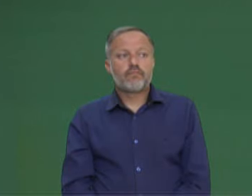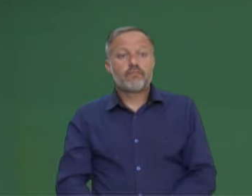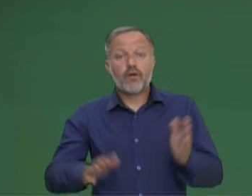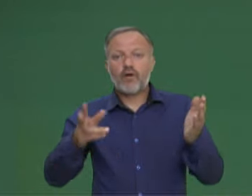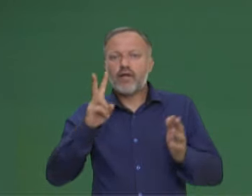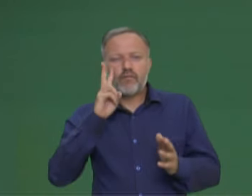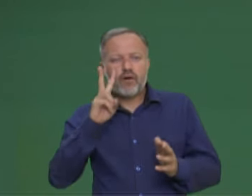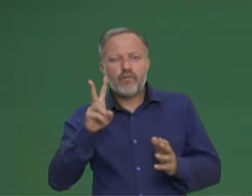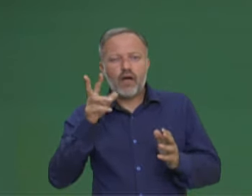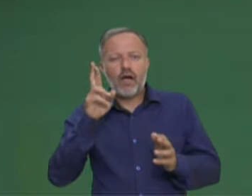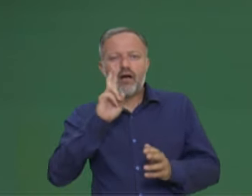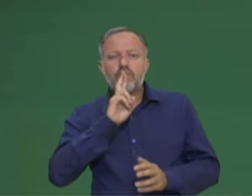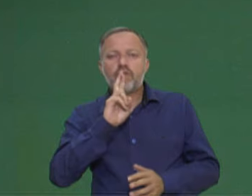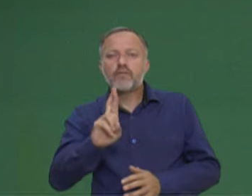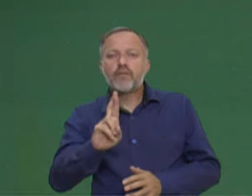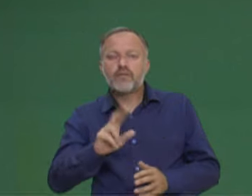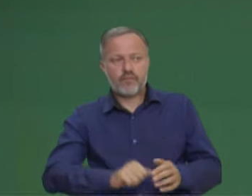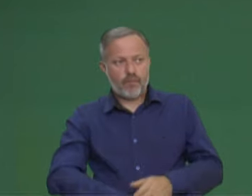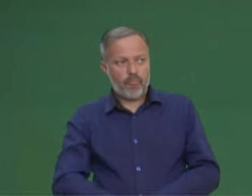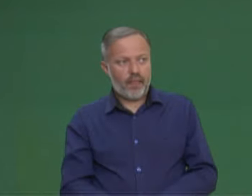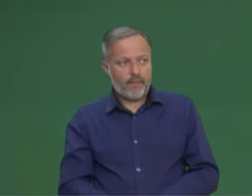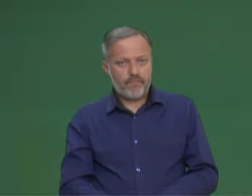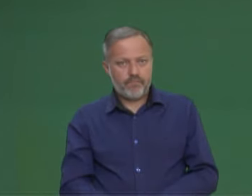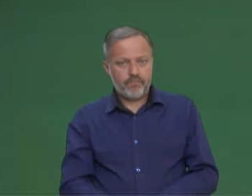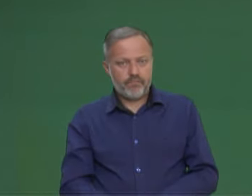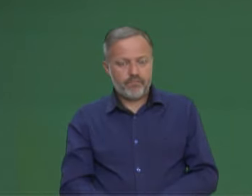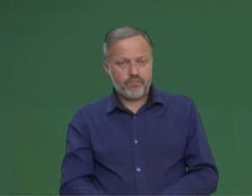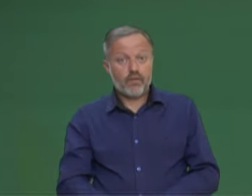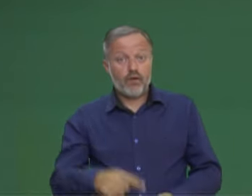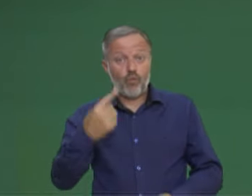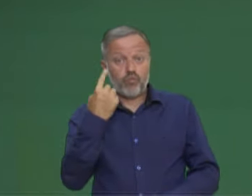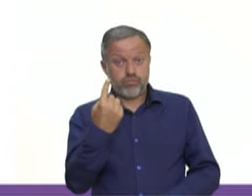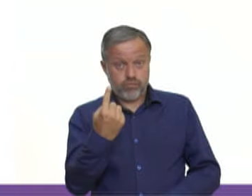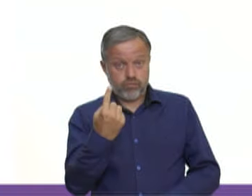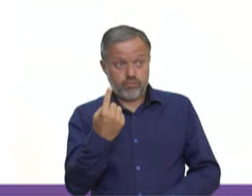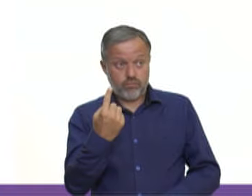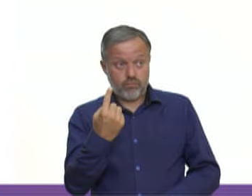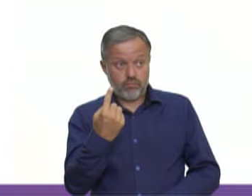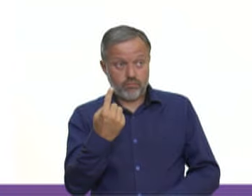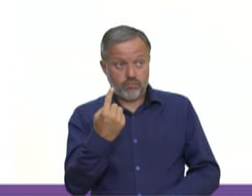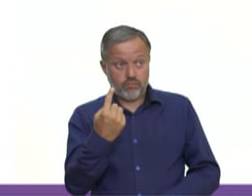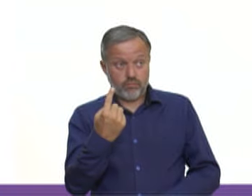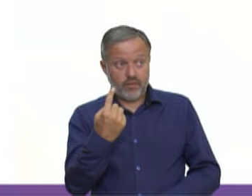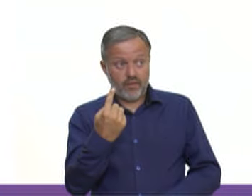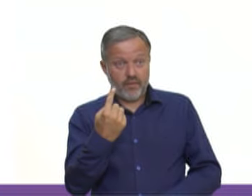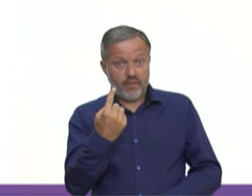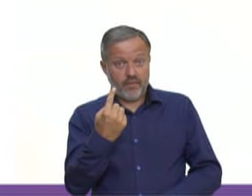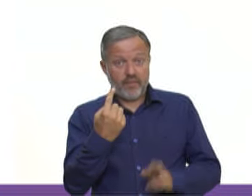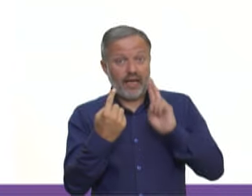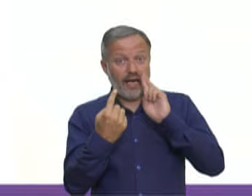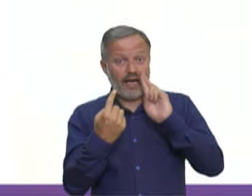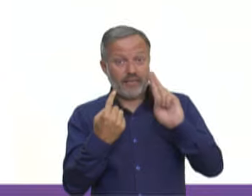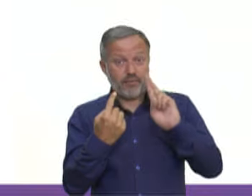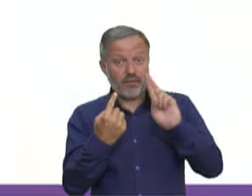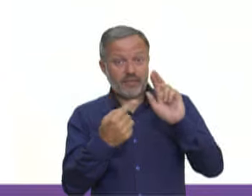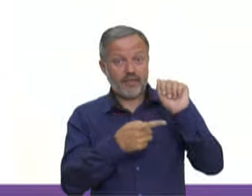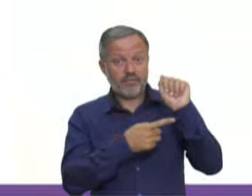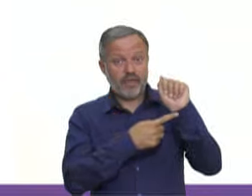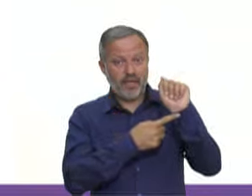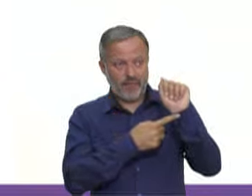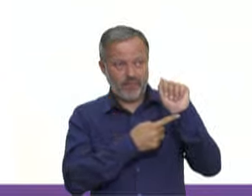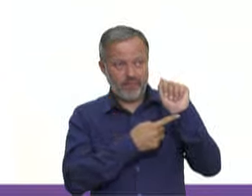Vamos conferir então, pessoal, a resposta? Questão 1, mensagens de autoridades públicas, formal.